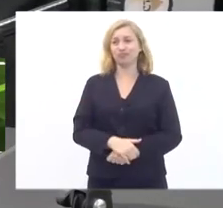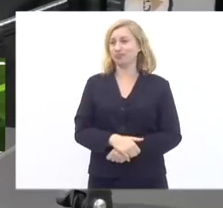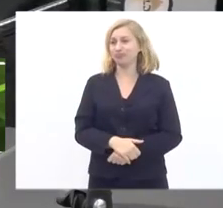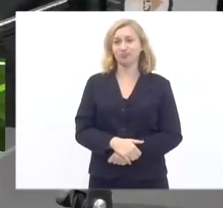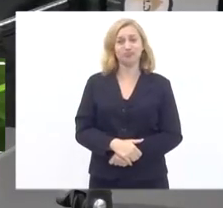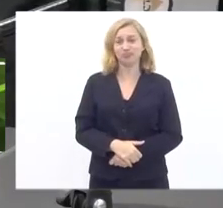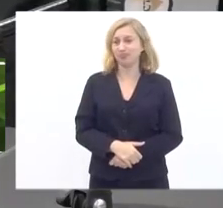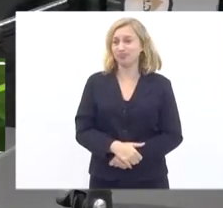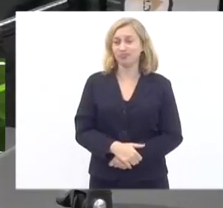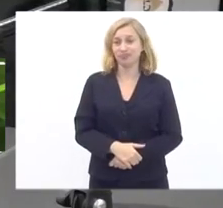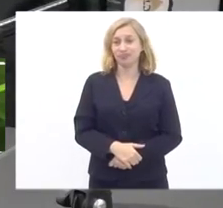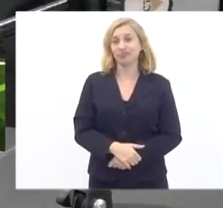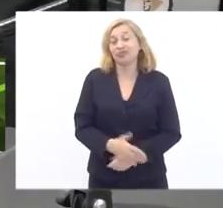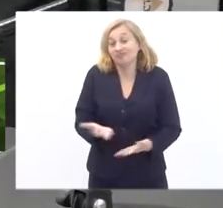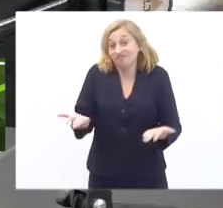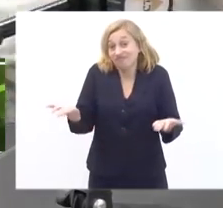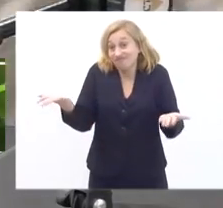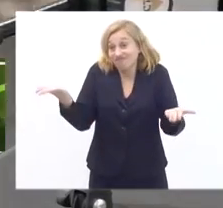pobre.